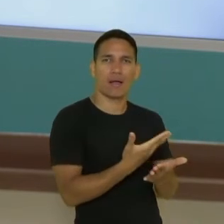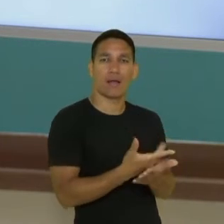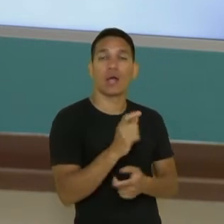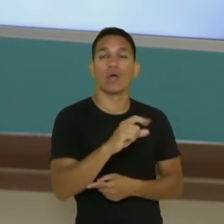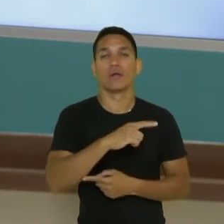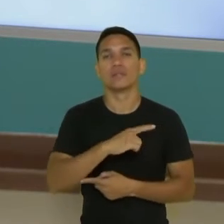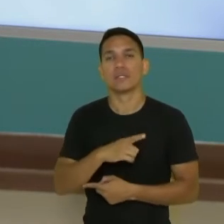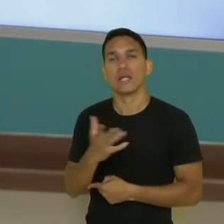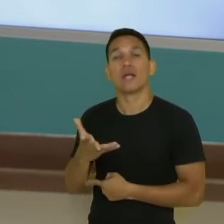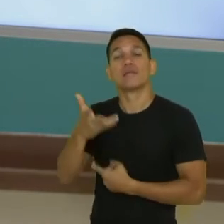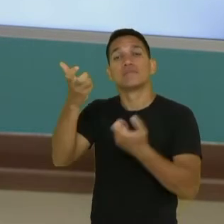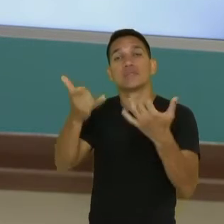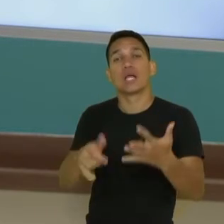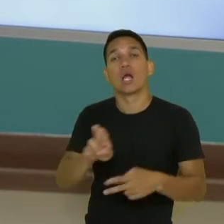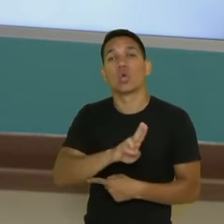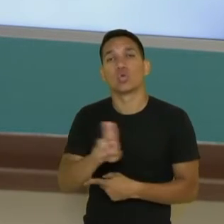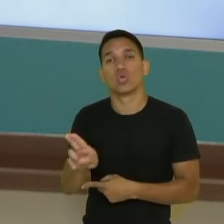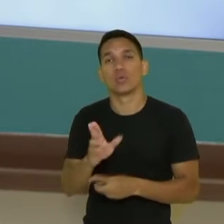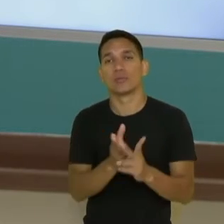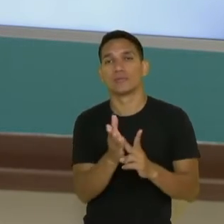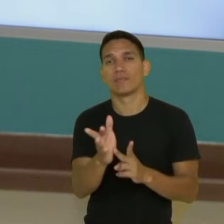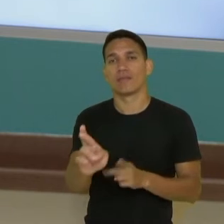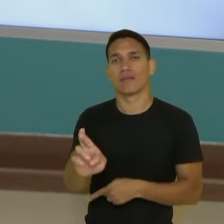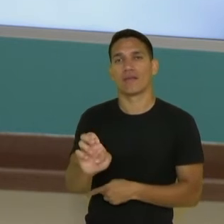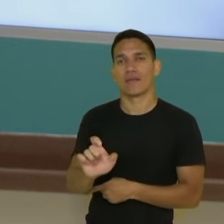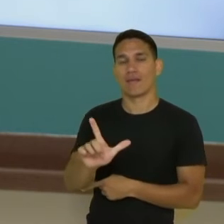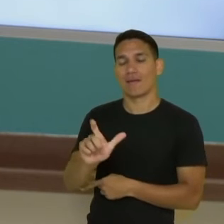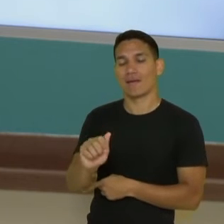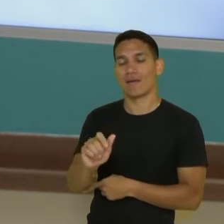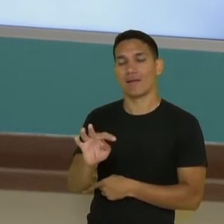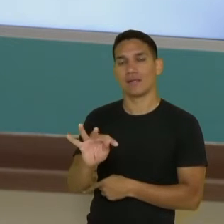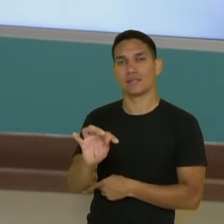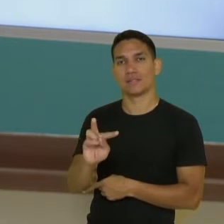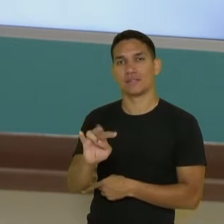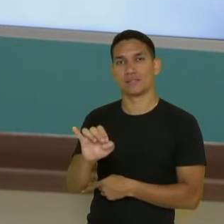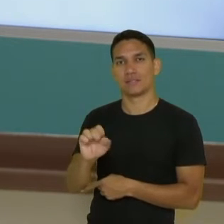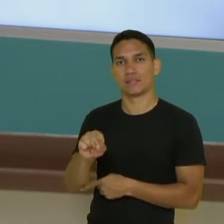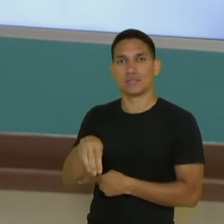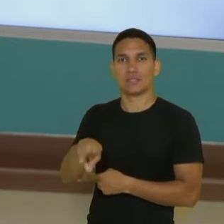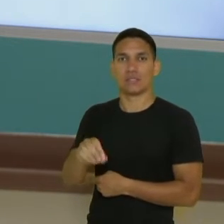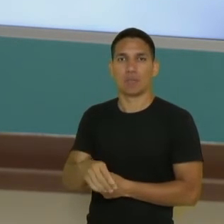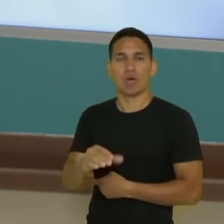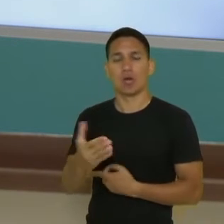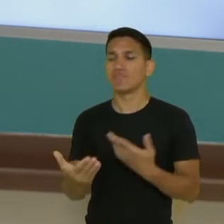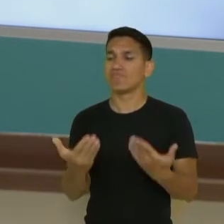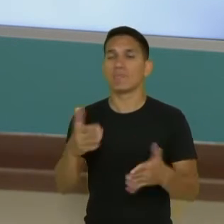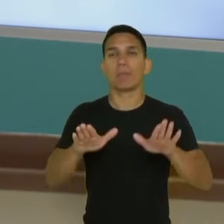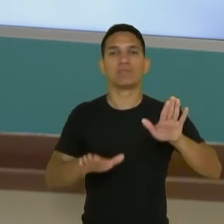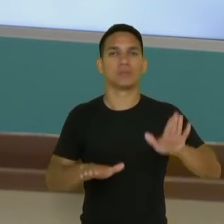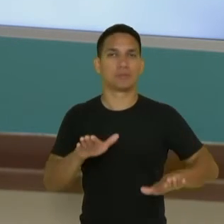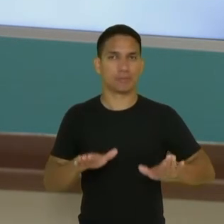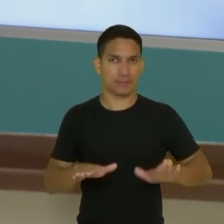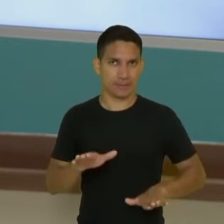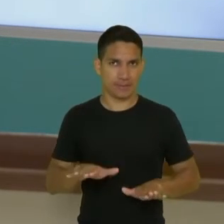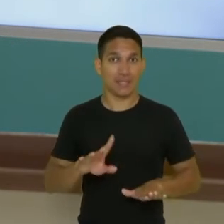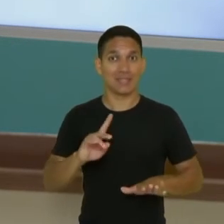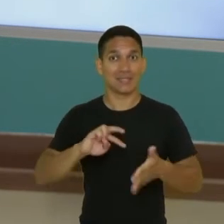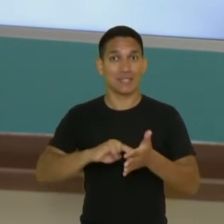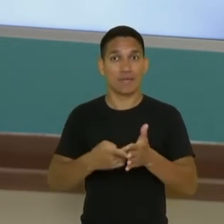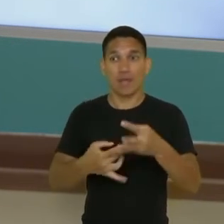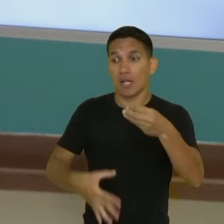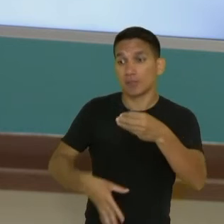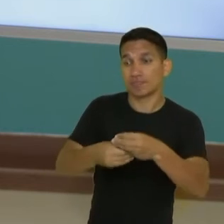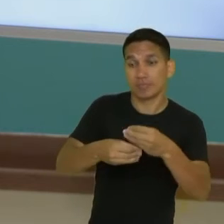chamar relativismo. Capacidade, então, de relativizar diferentes culturas, né, capacidade de agregar,